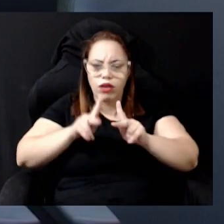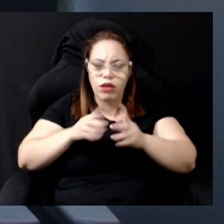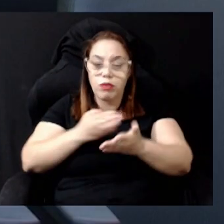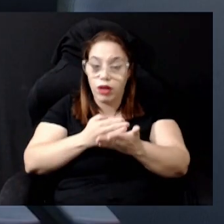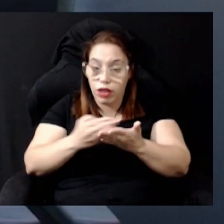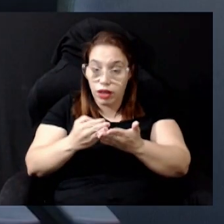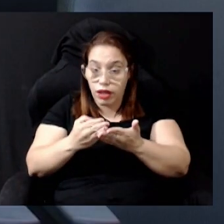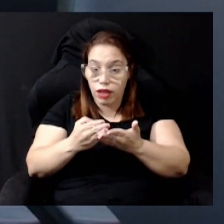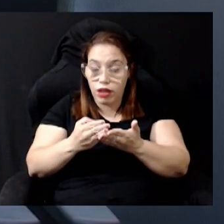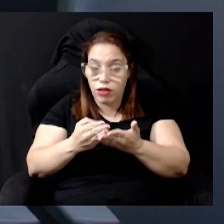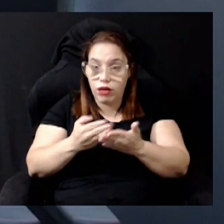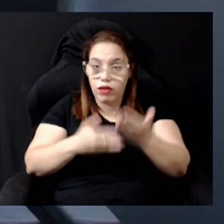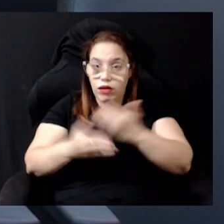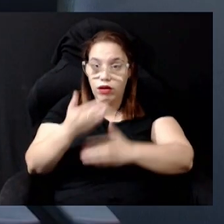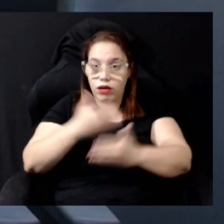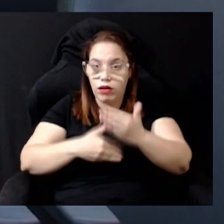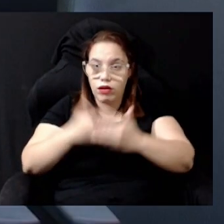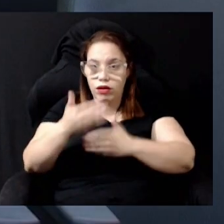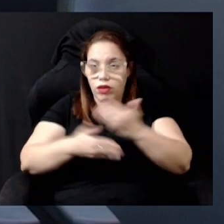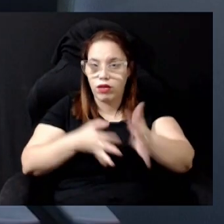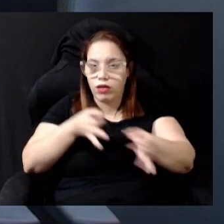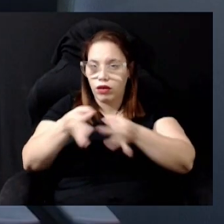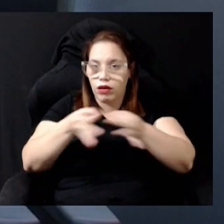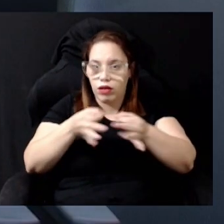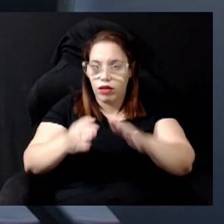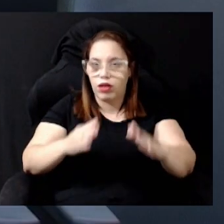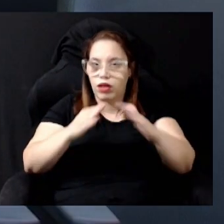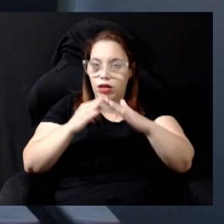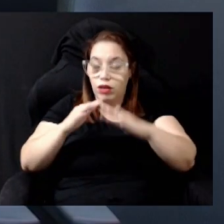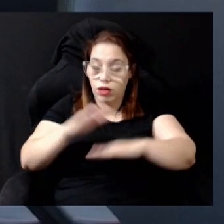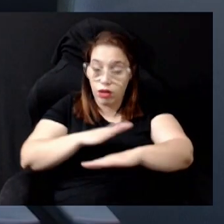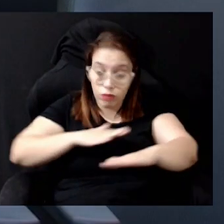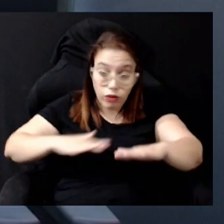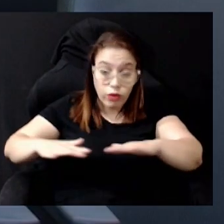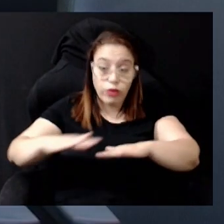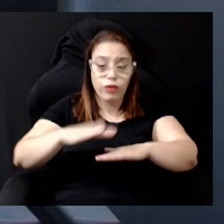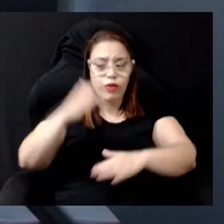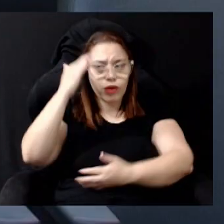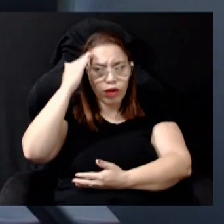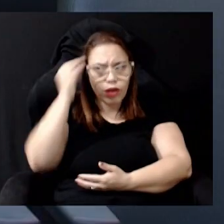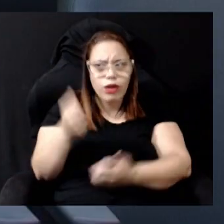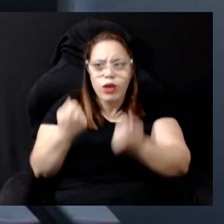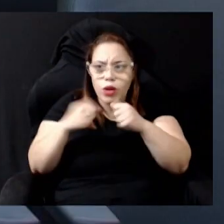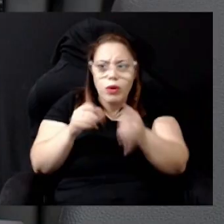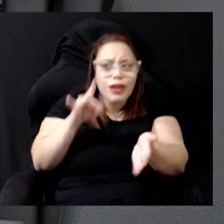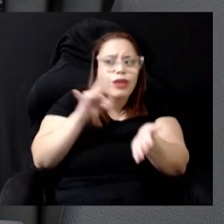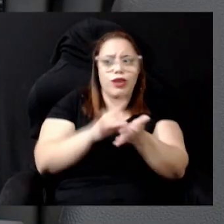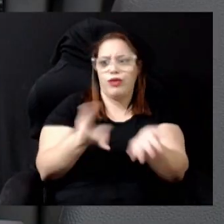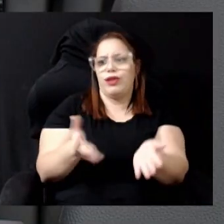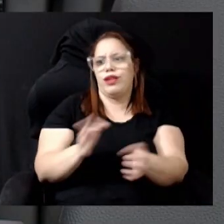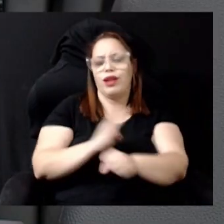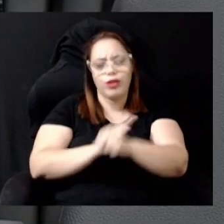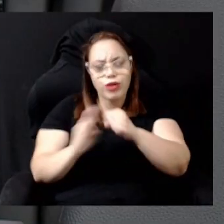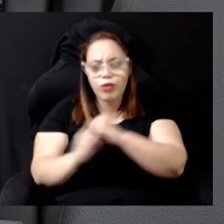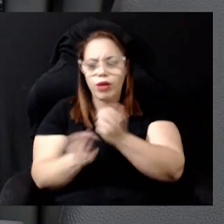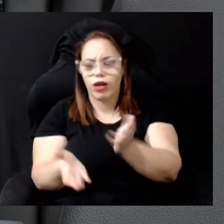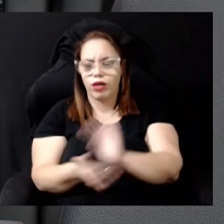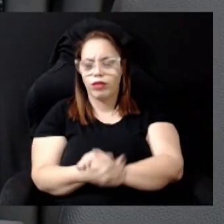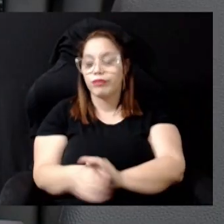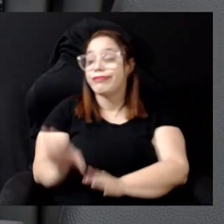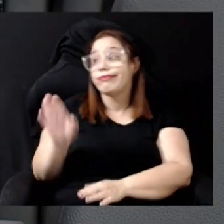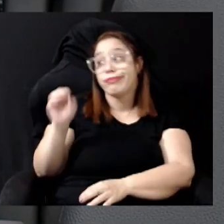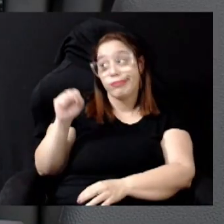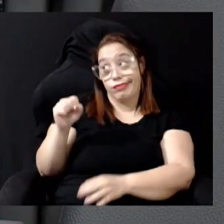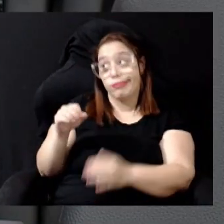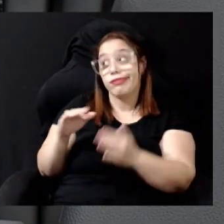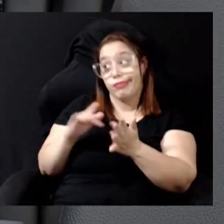porque nada mais justo, quem mora ali no entorno é quem sabe o que precisa no bairro, né? Exatamente. Os